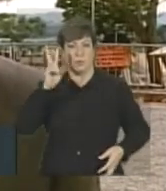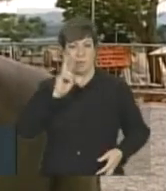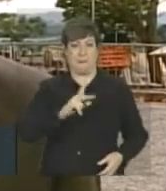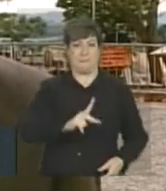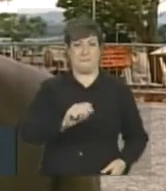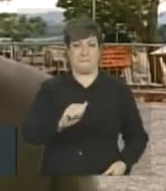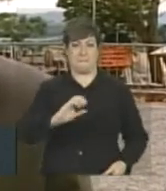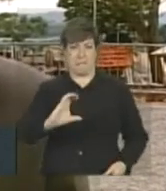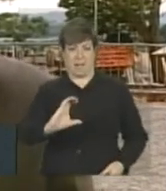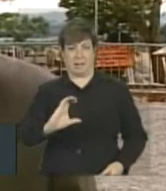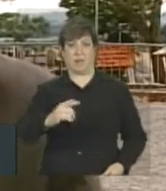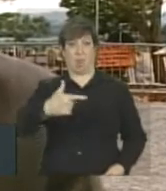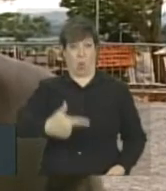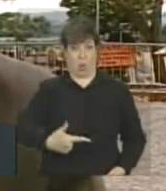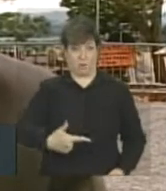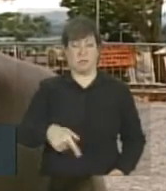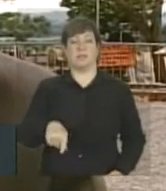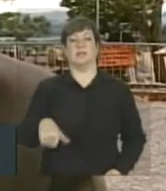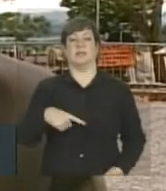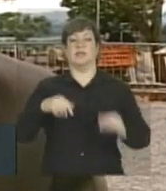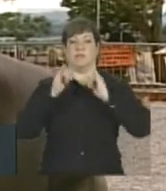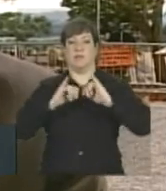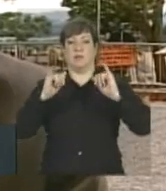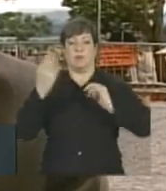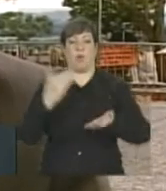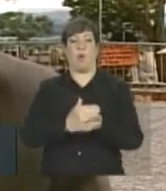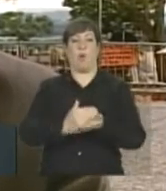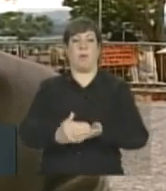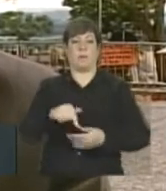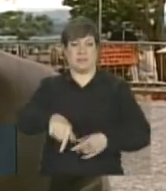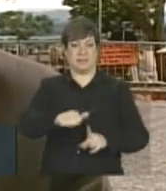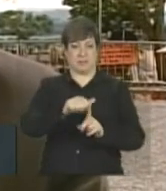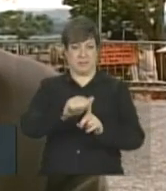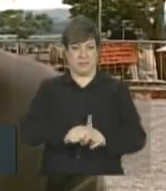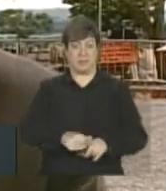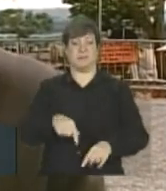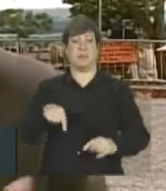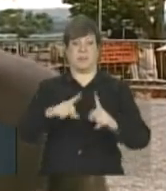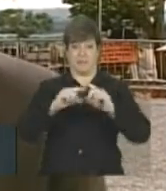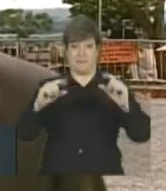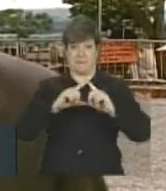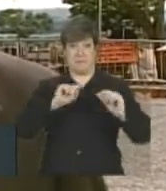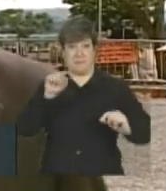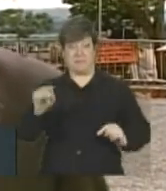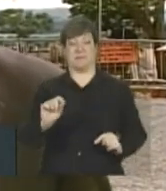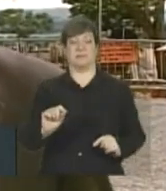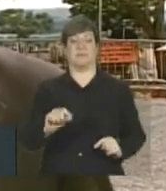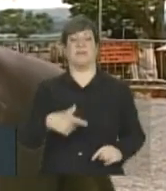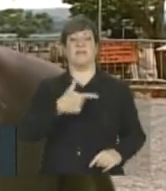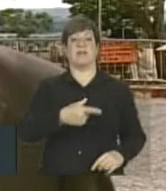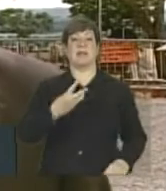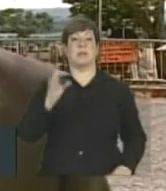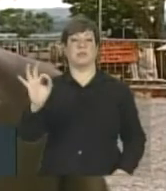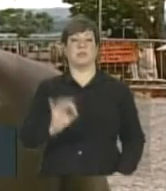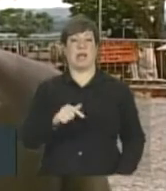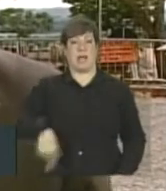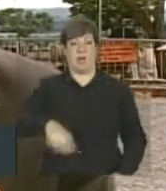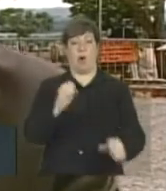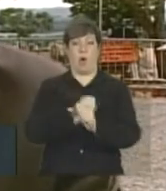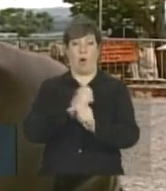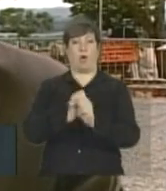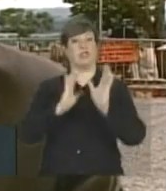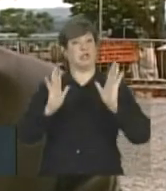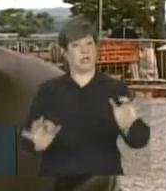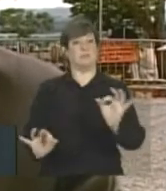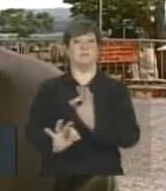aceleração do crescimento PAC 2 divulgado no começo desse E aí em Brasília 23 por cento desta obra